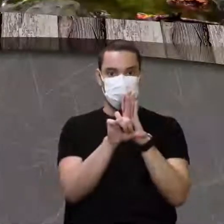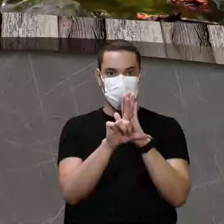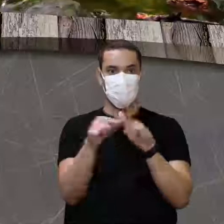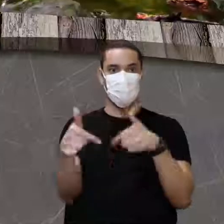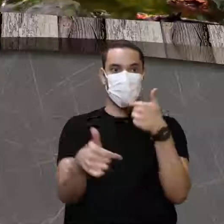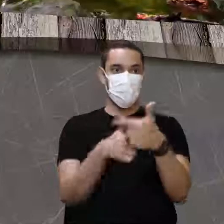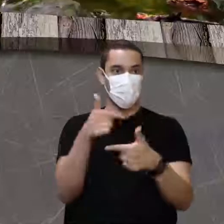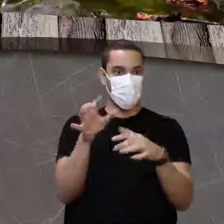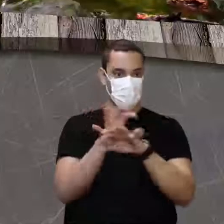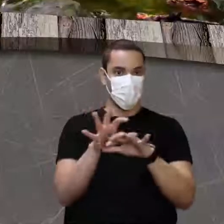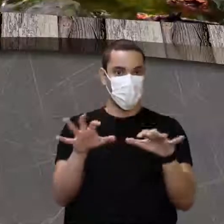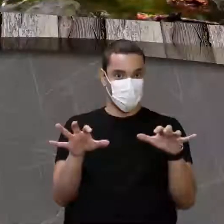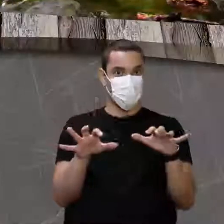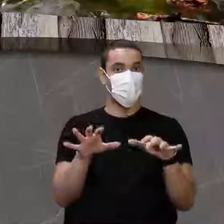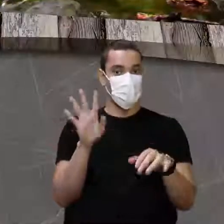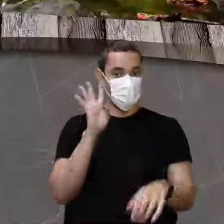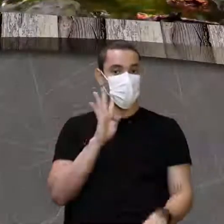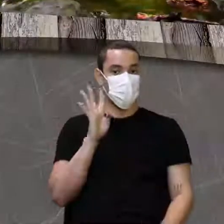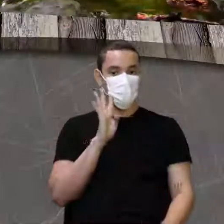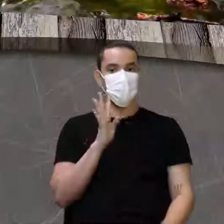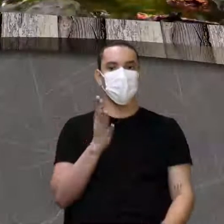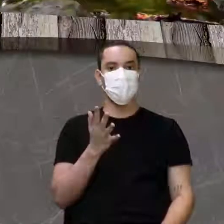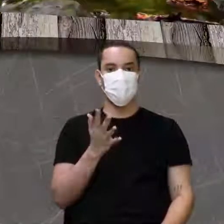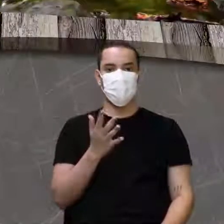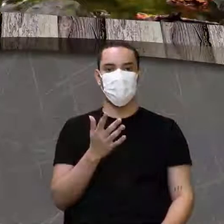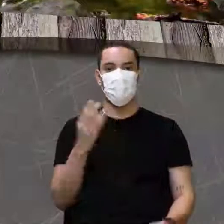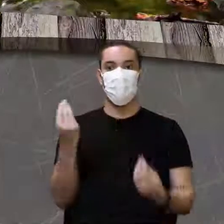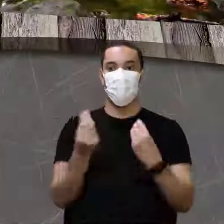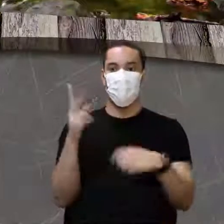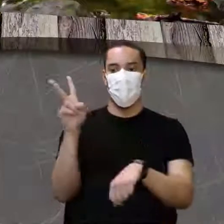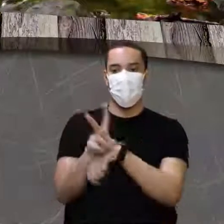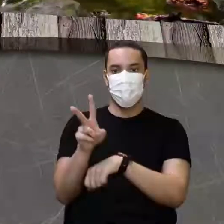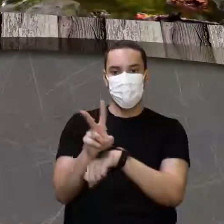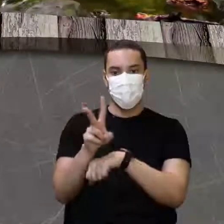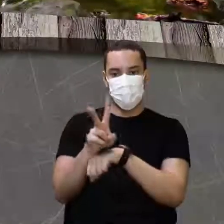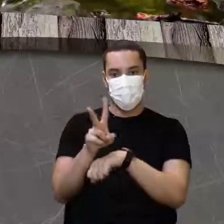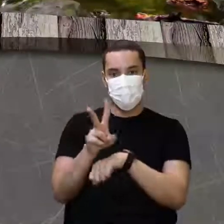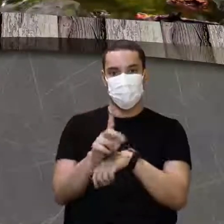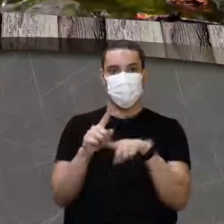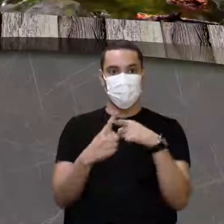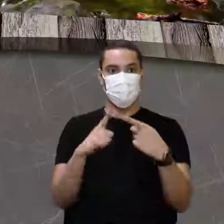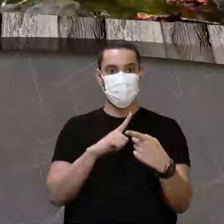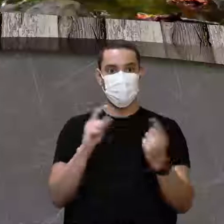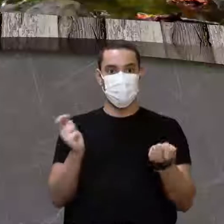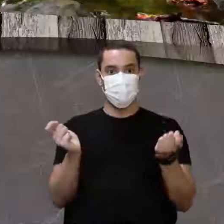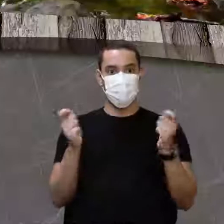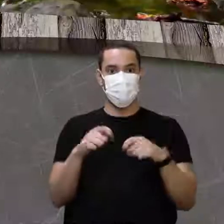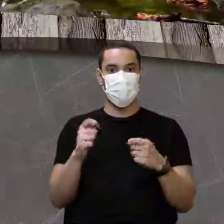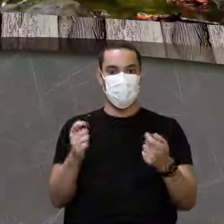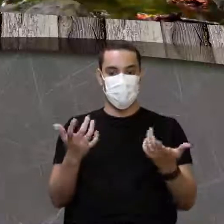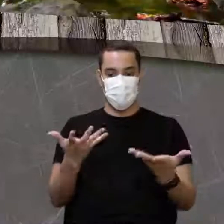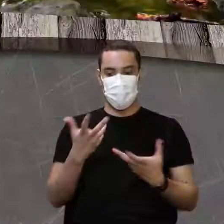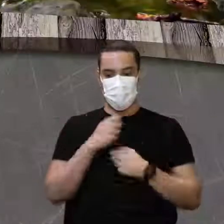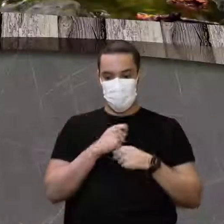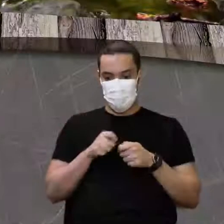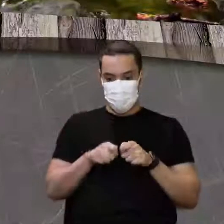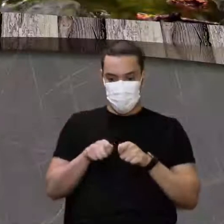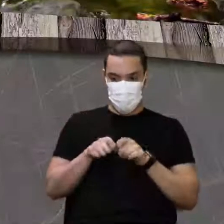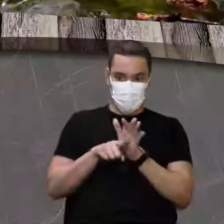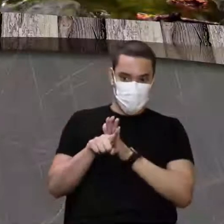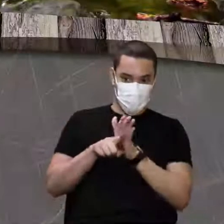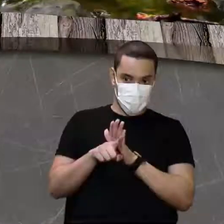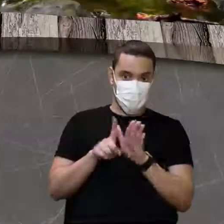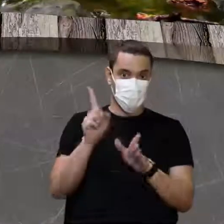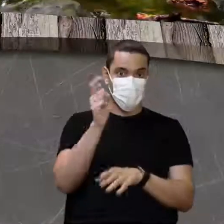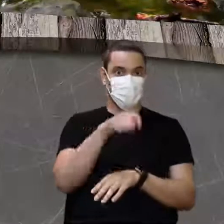para trabalhar dessa forma, tá? Como forma de preservação ou não, mas eles têm esse potencial aí. Aí você consegue